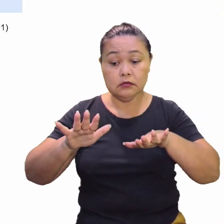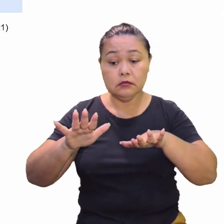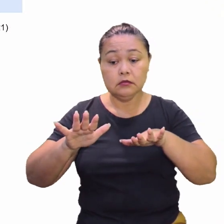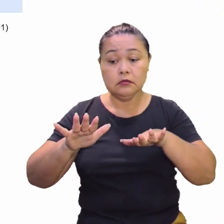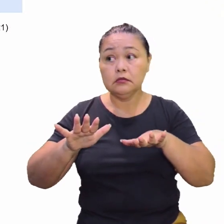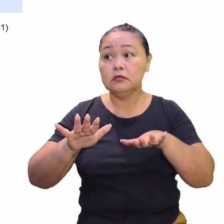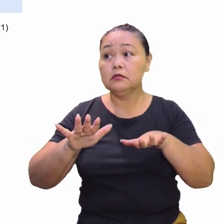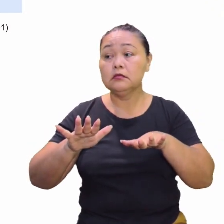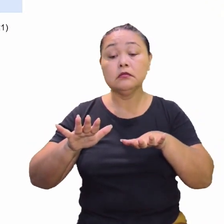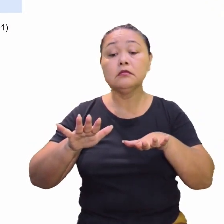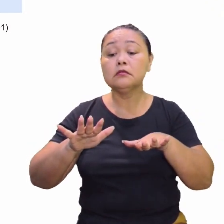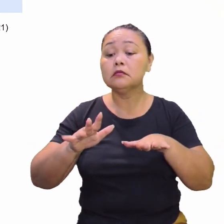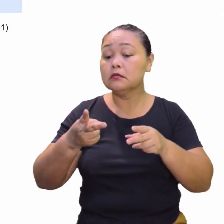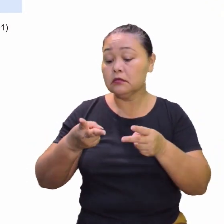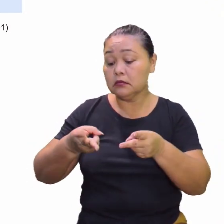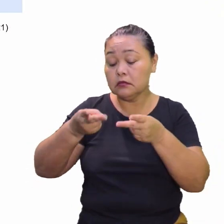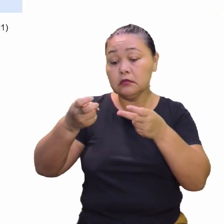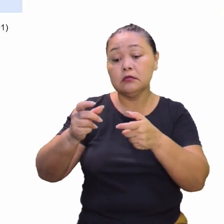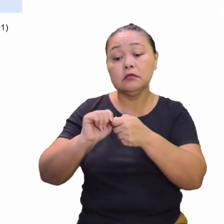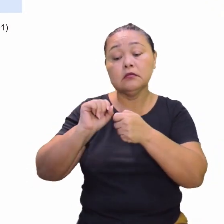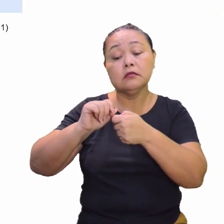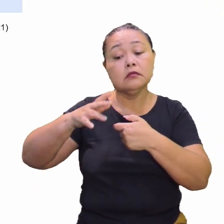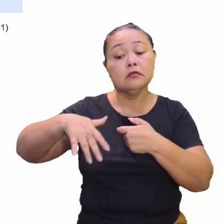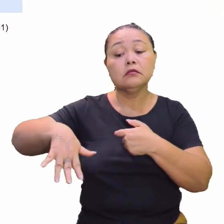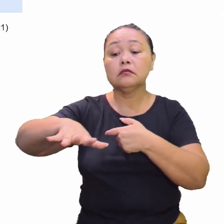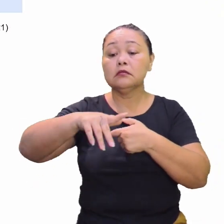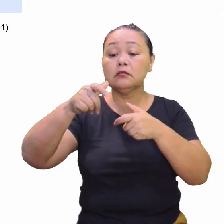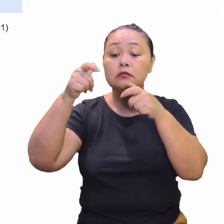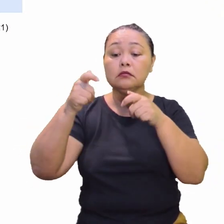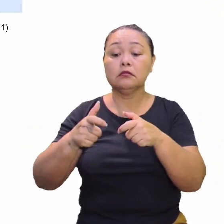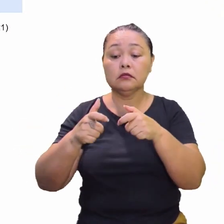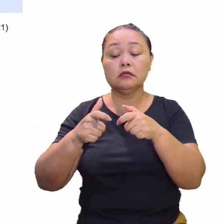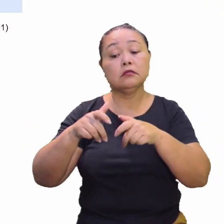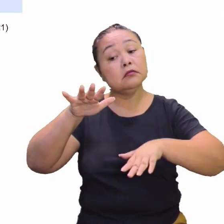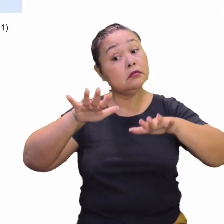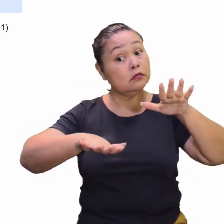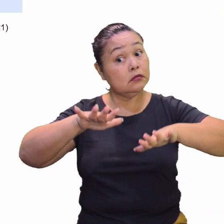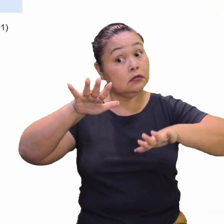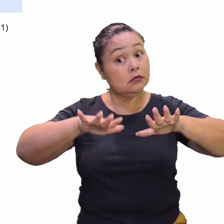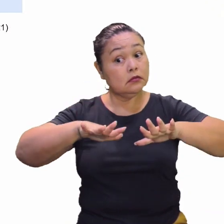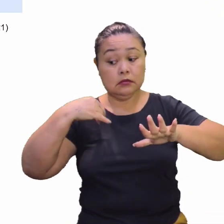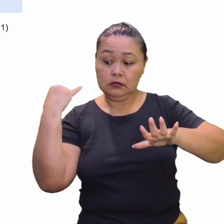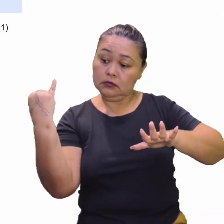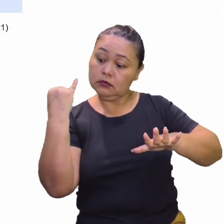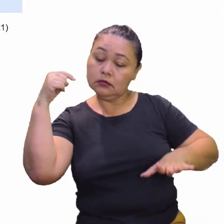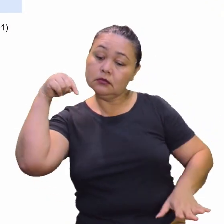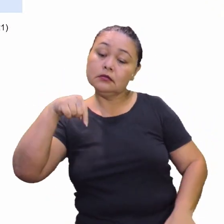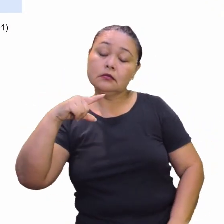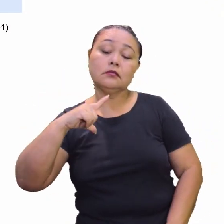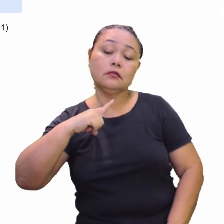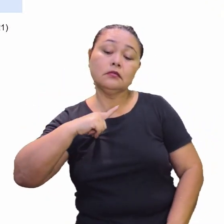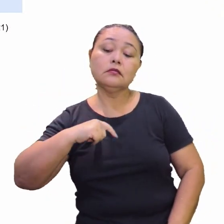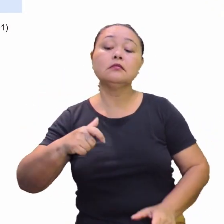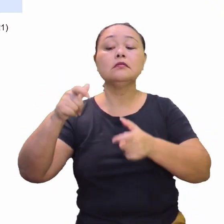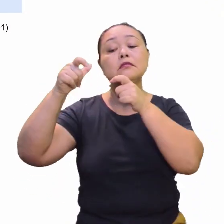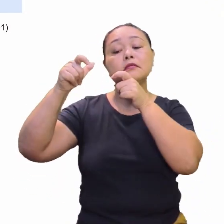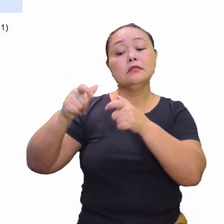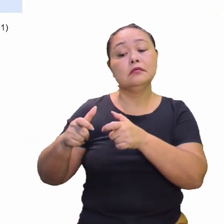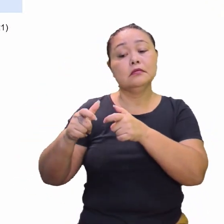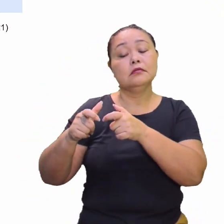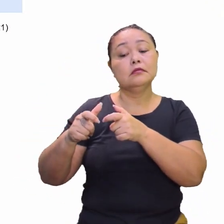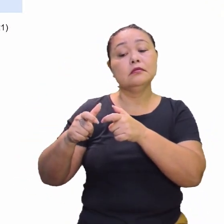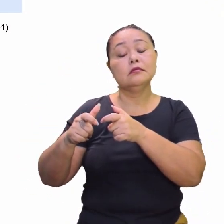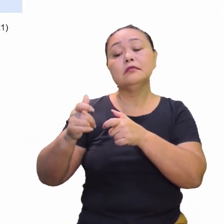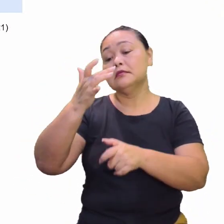nível de exploração daquela localidade, dependendo da importância que tem aquela